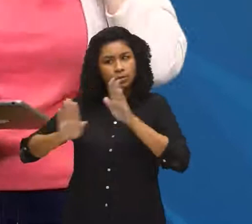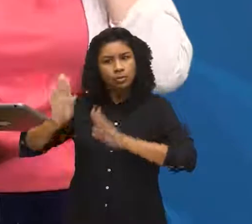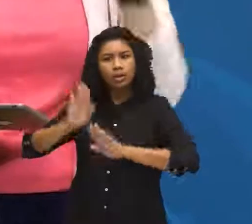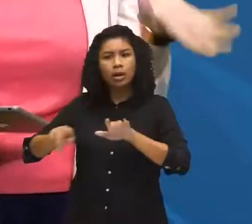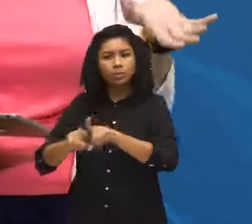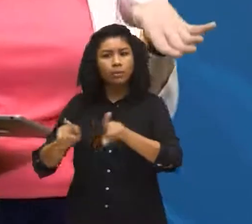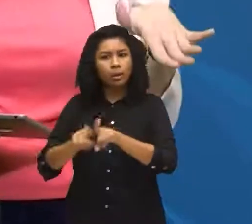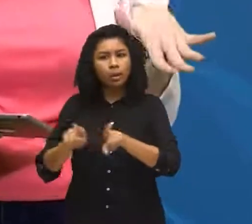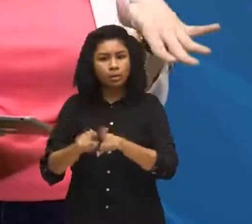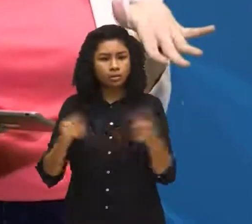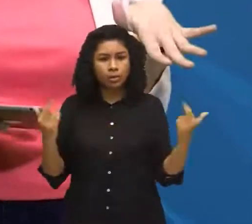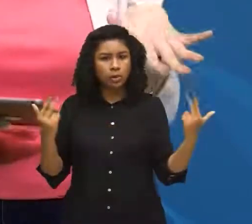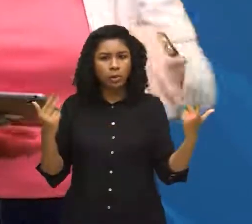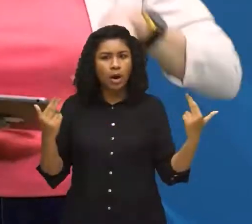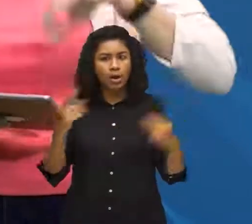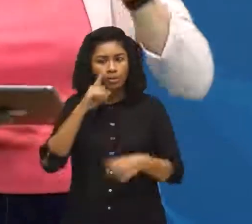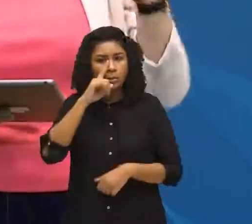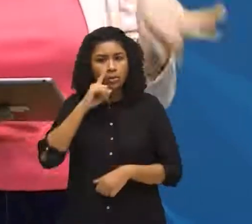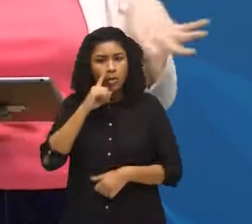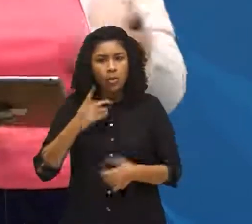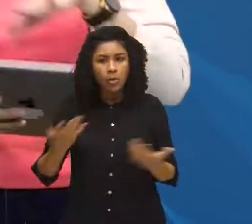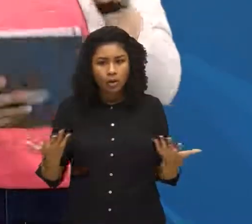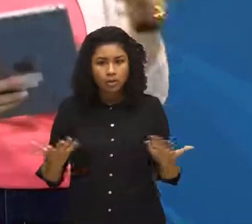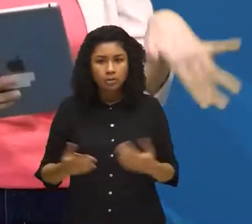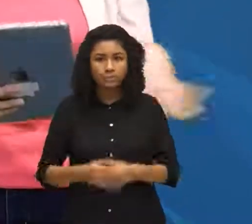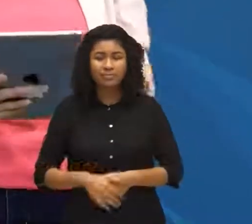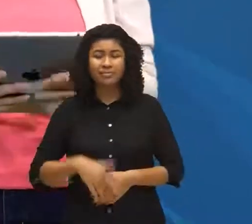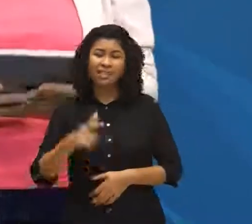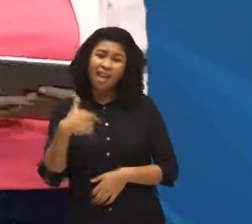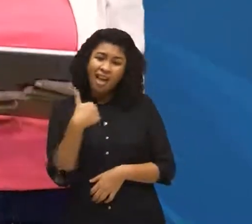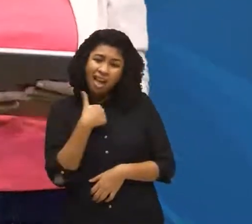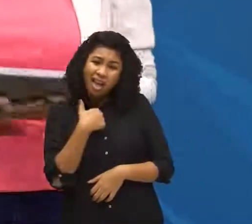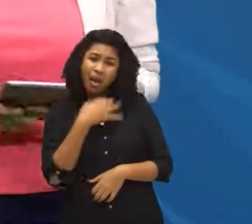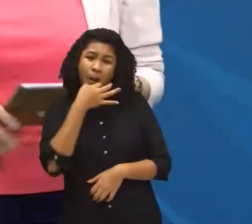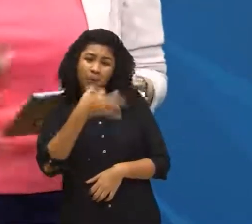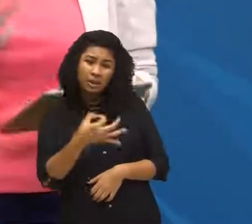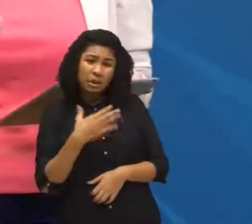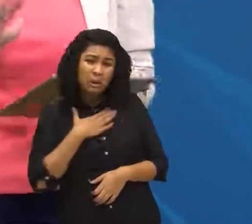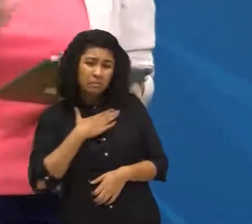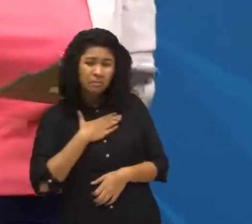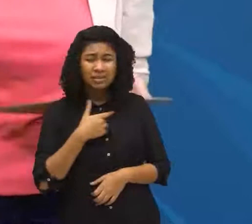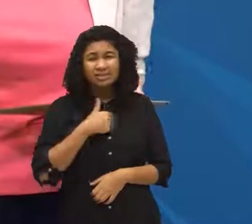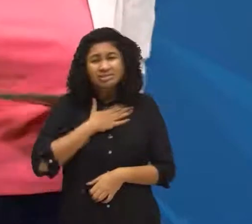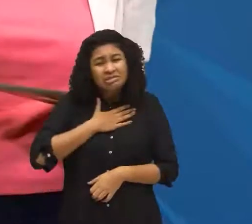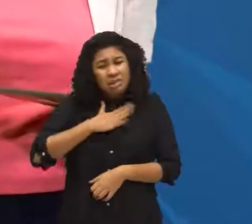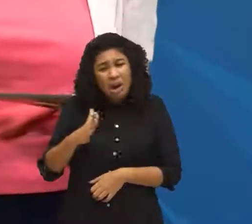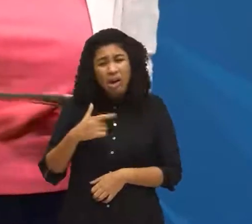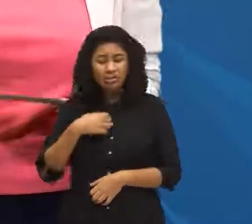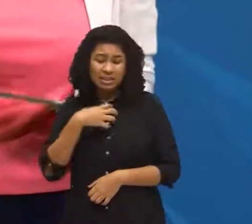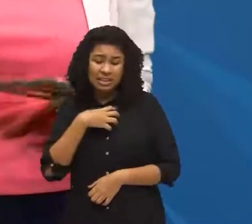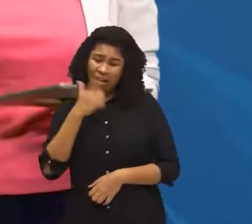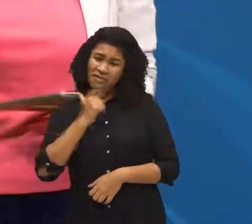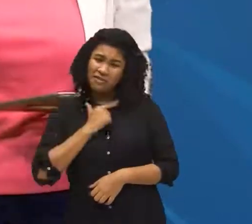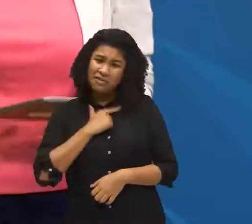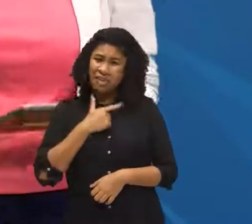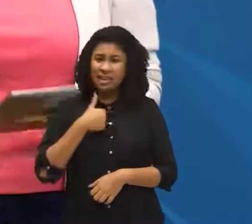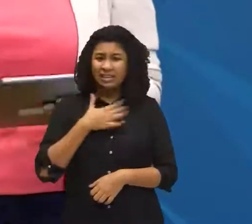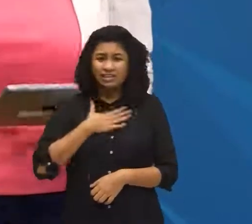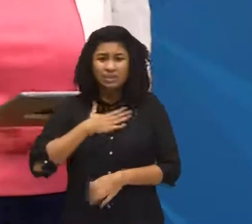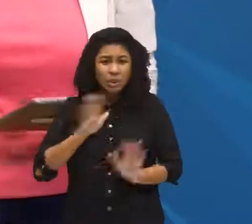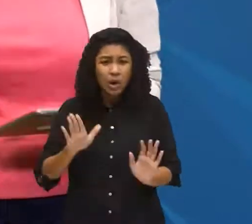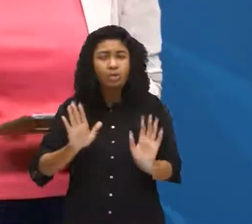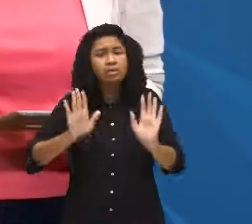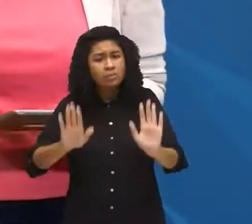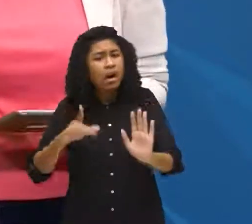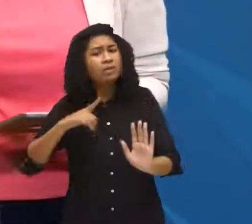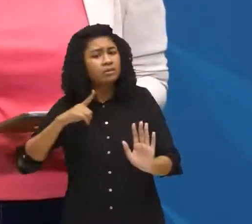particularmente não sei tirar selfie, né? Sempre fico feia, não gosto, não curto, mas a gente sempre tem, né? Não vou mentir.